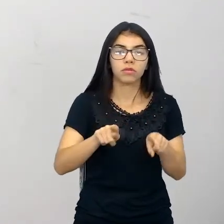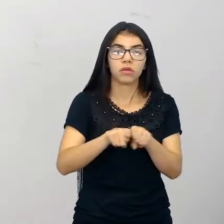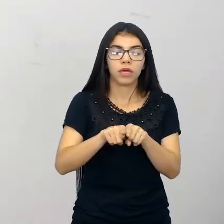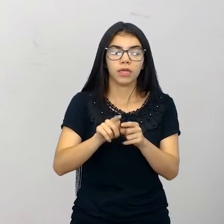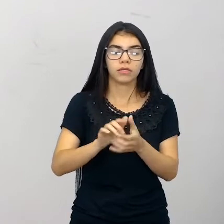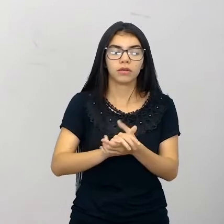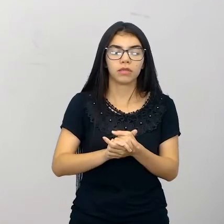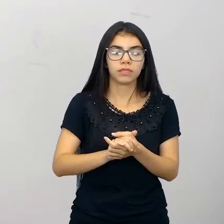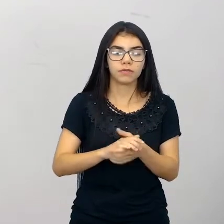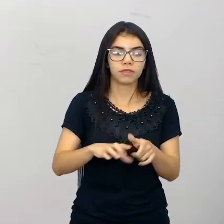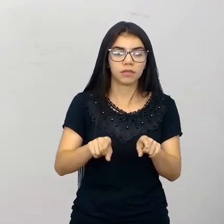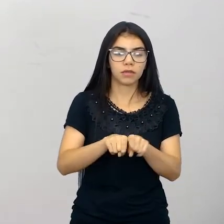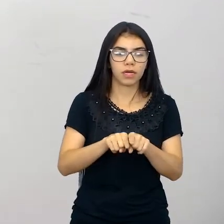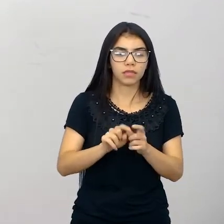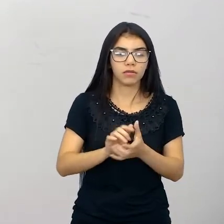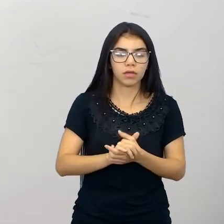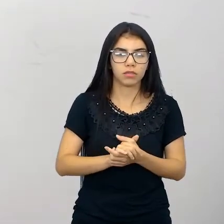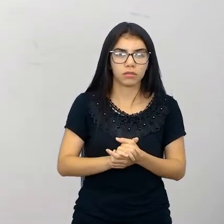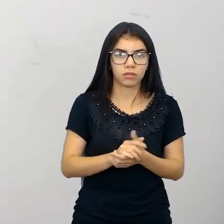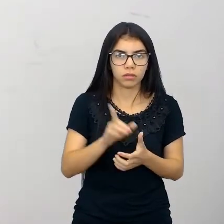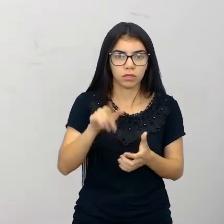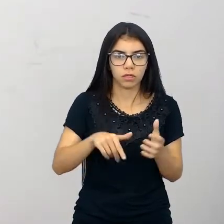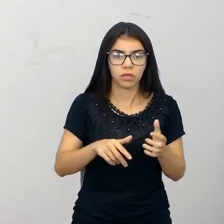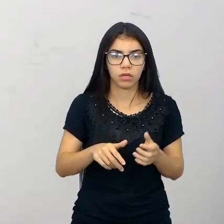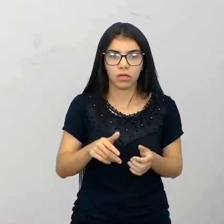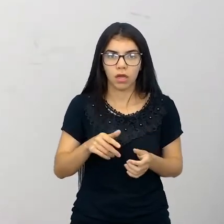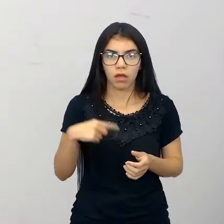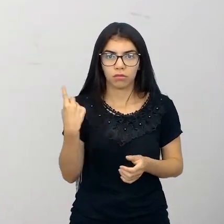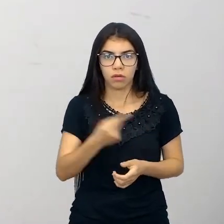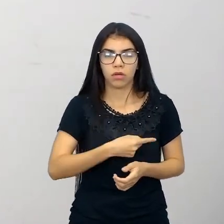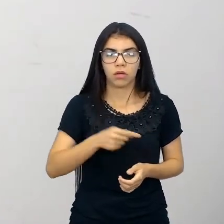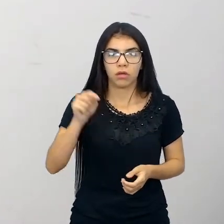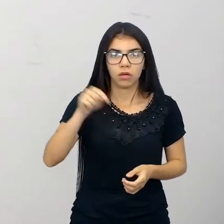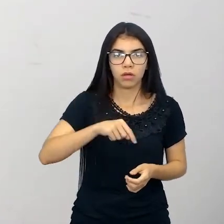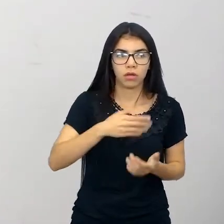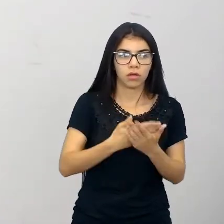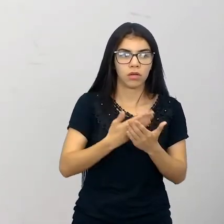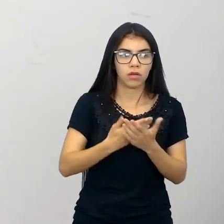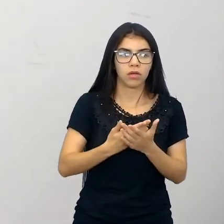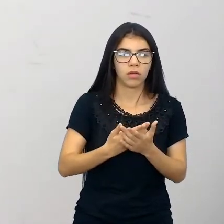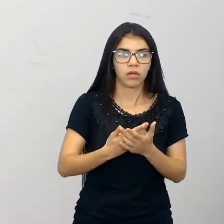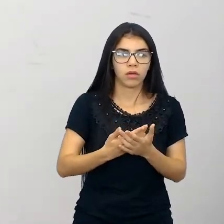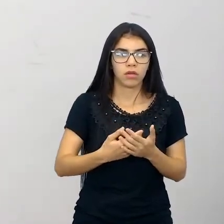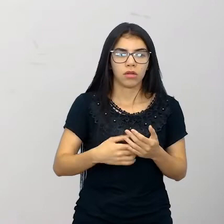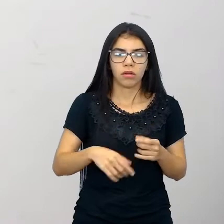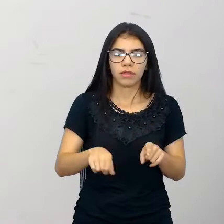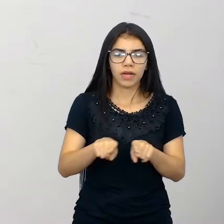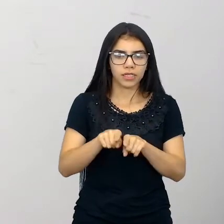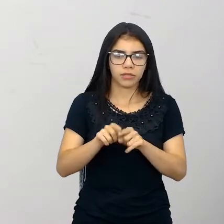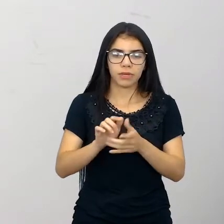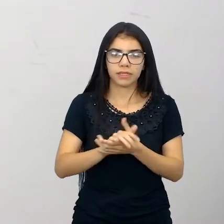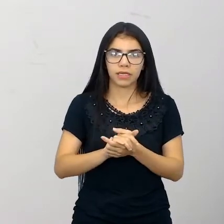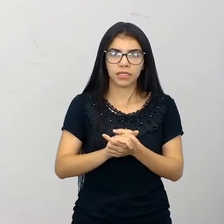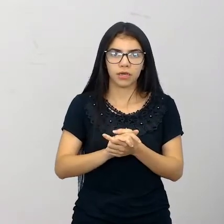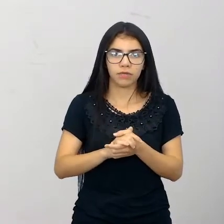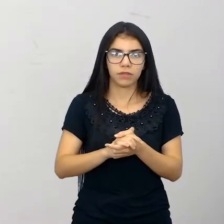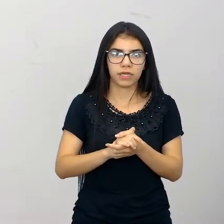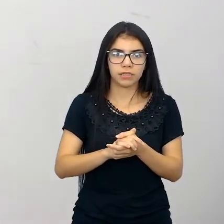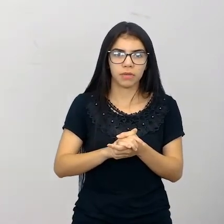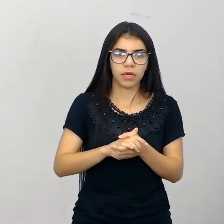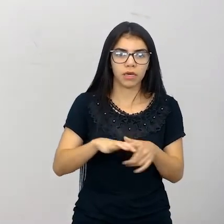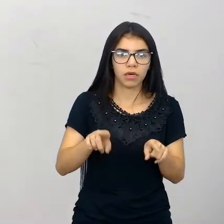assim, quando eu vou preparar essa aula para vocês, a gente, né, vai preparar a aula, a gente pensa assim, o que tem que estar nesta aula?